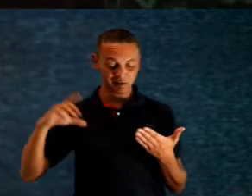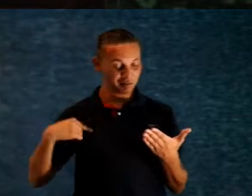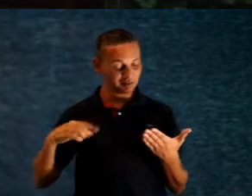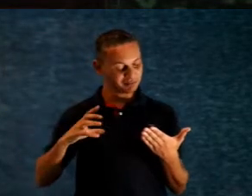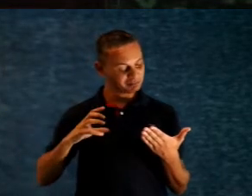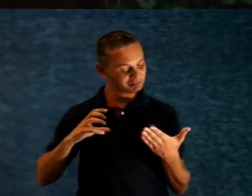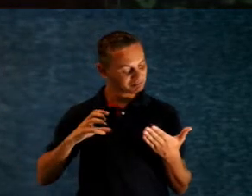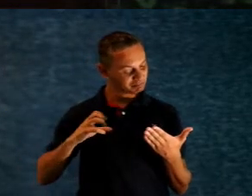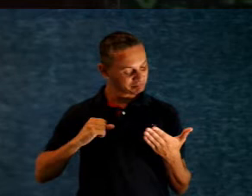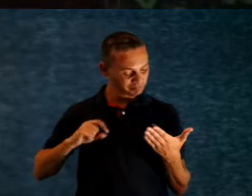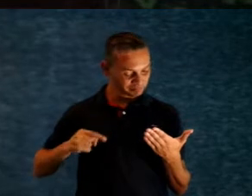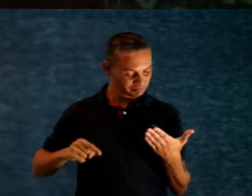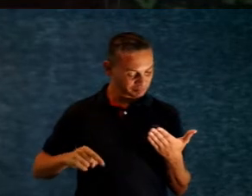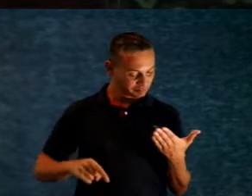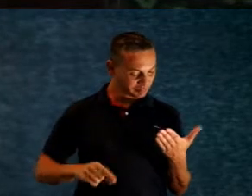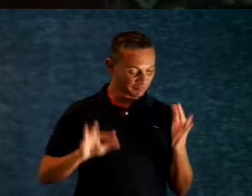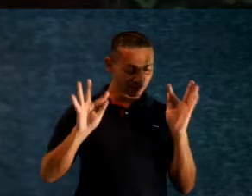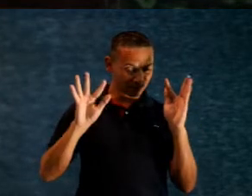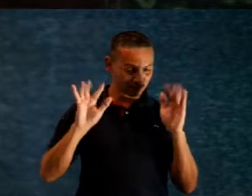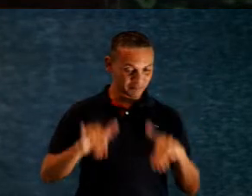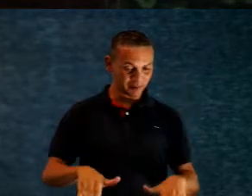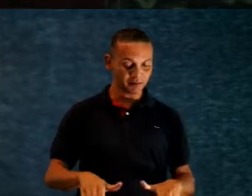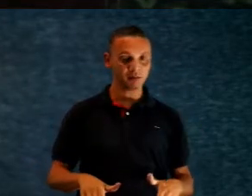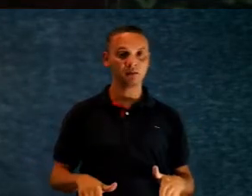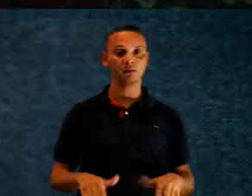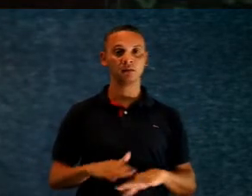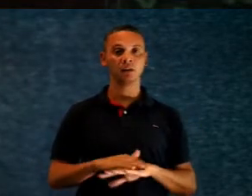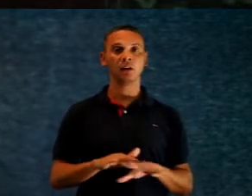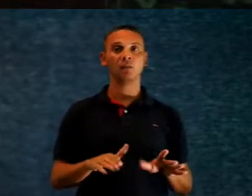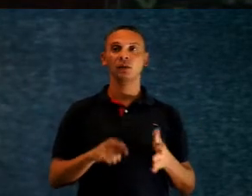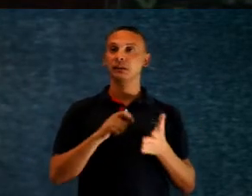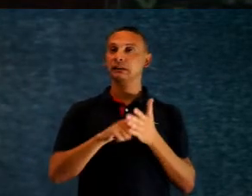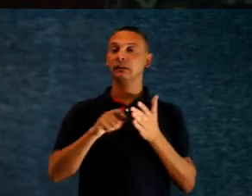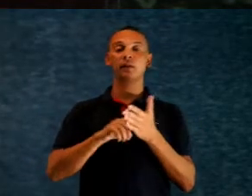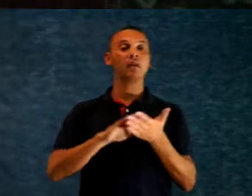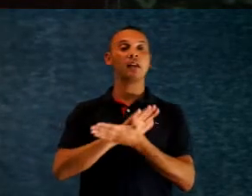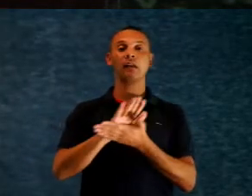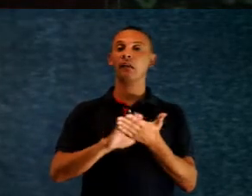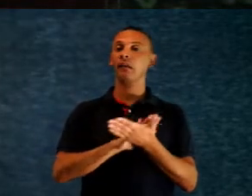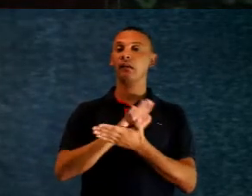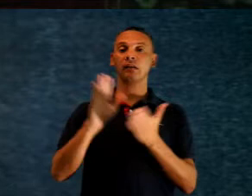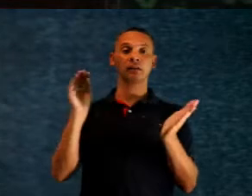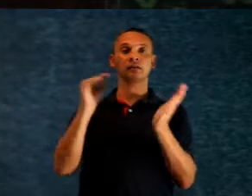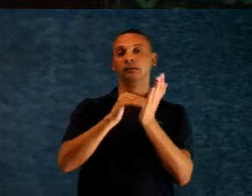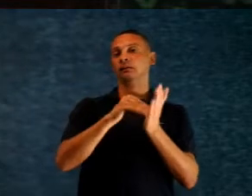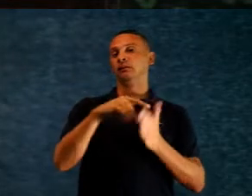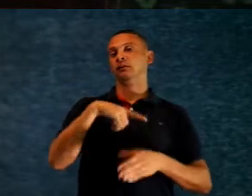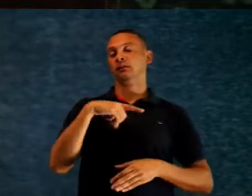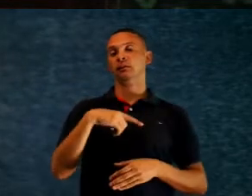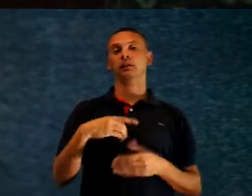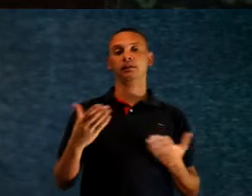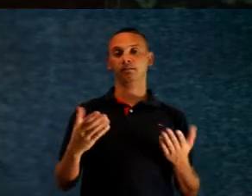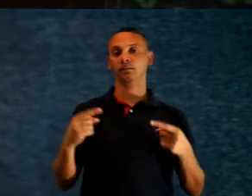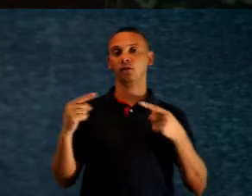vida. E pôs, fim. E não escreveu mais nada. Né? O último registro do diário